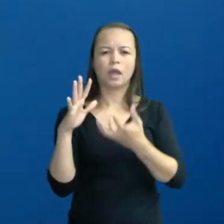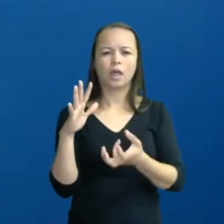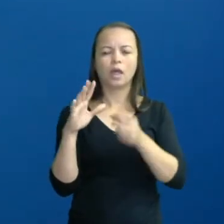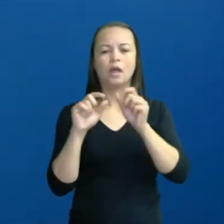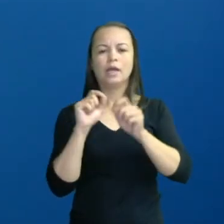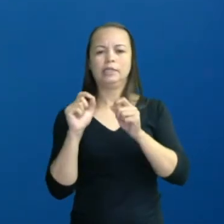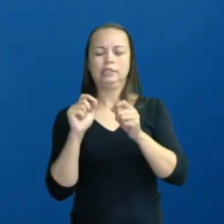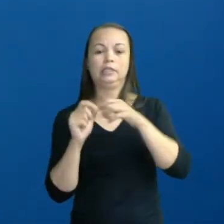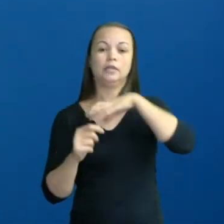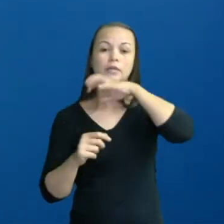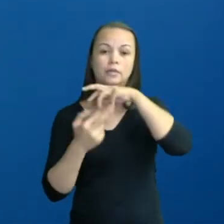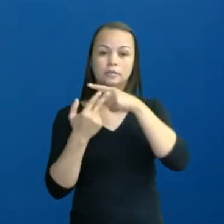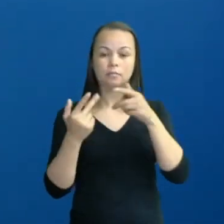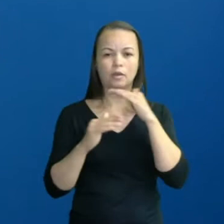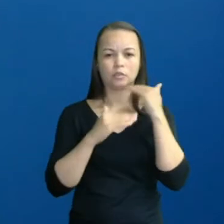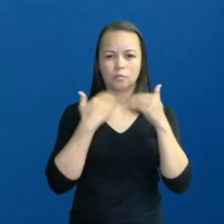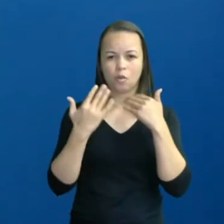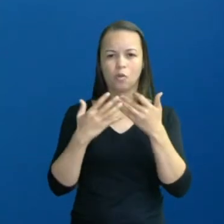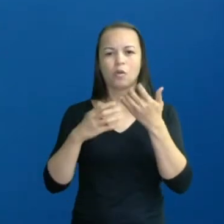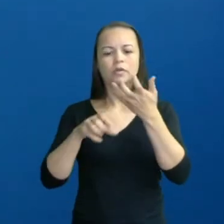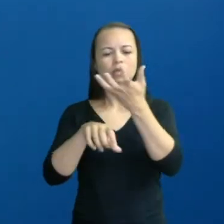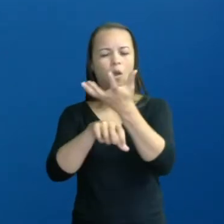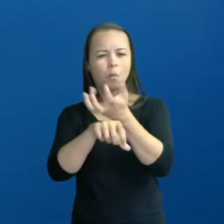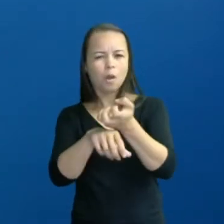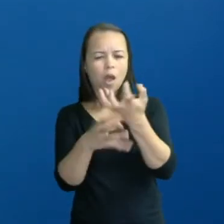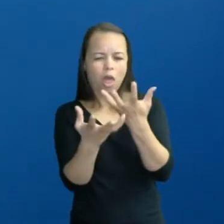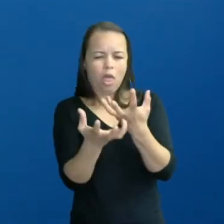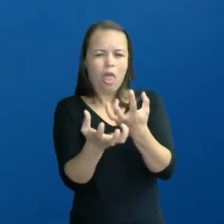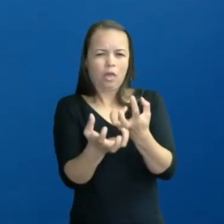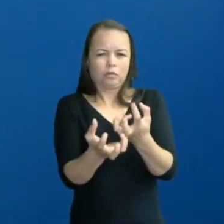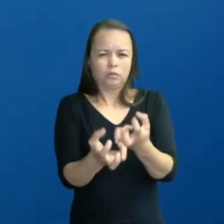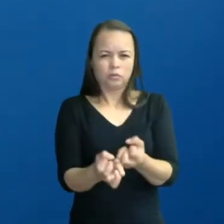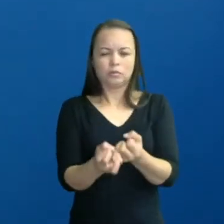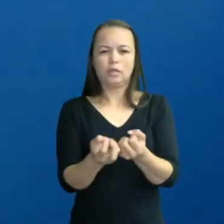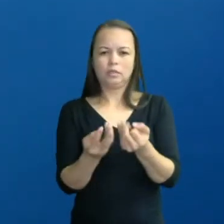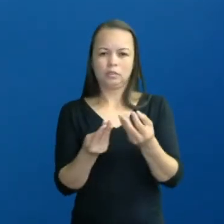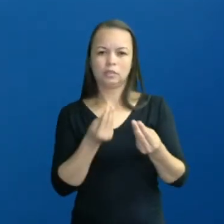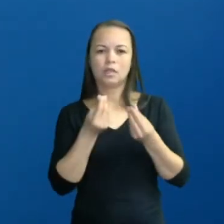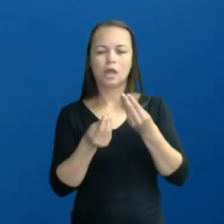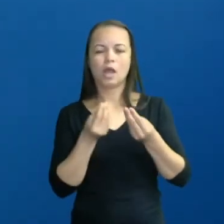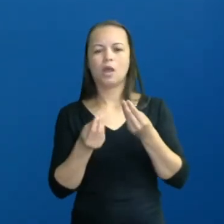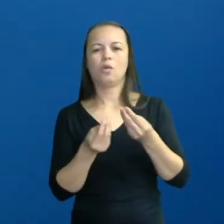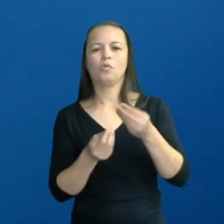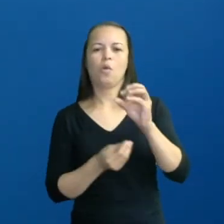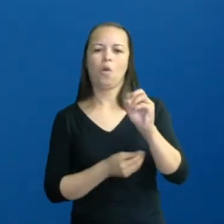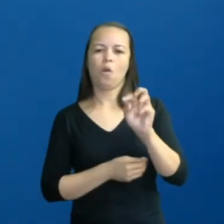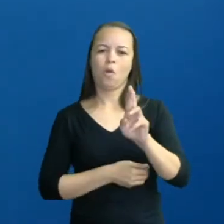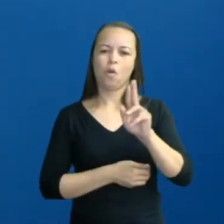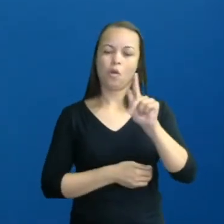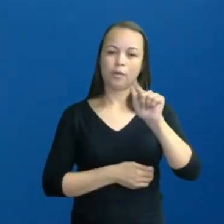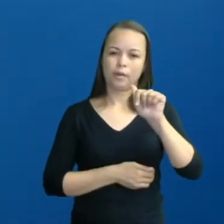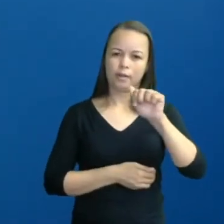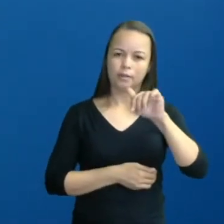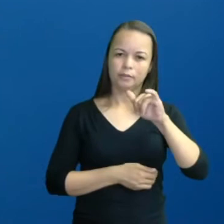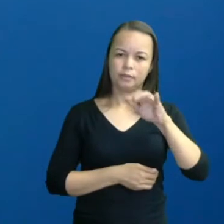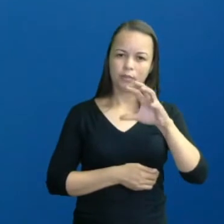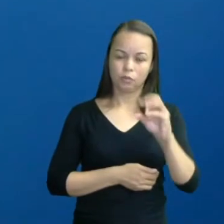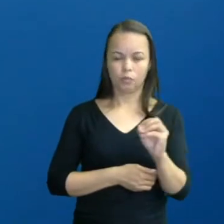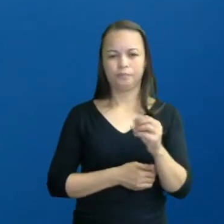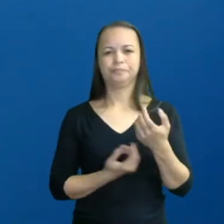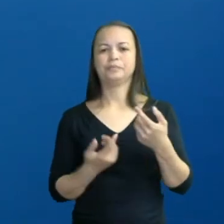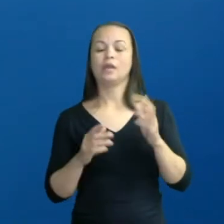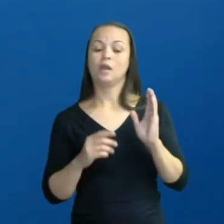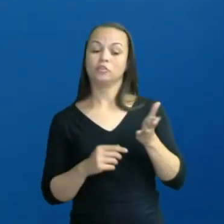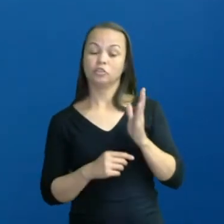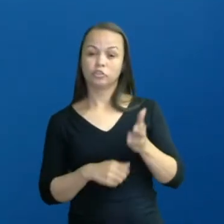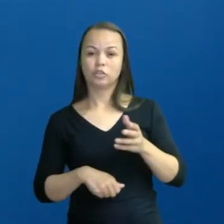solo. Por isso que é chamado de orgânico. Já o A são decomposições das rochas. Lembra que a gente